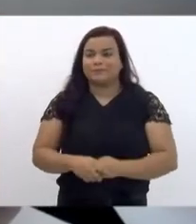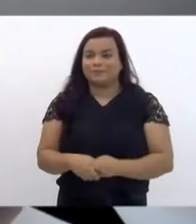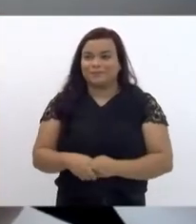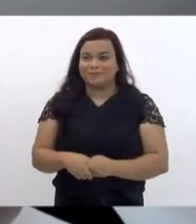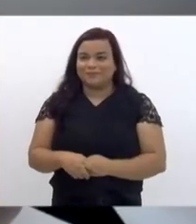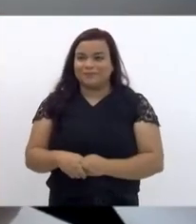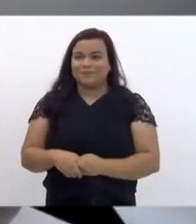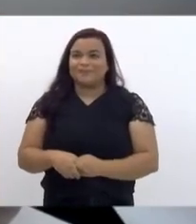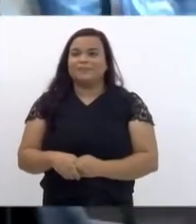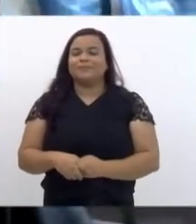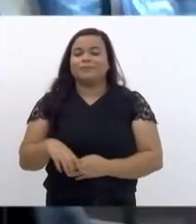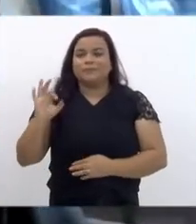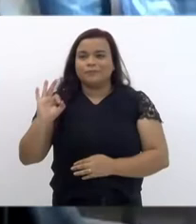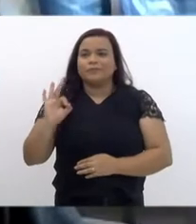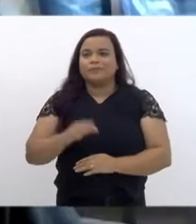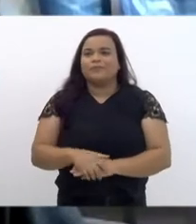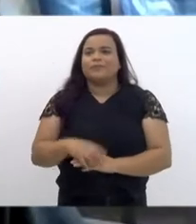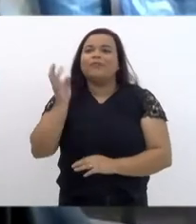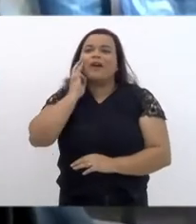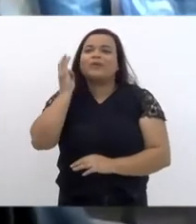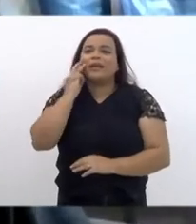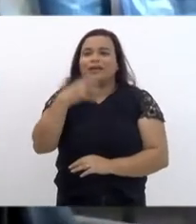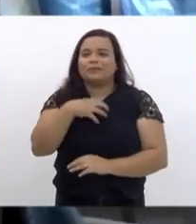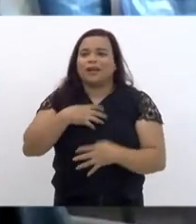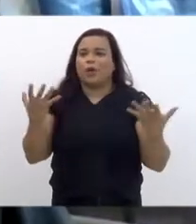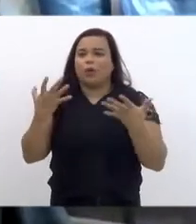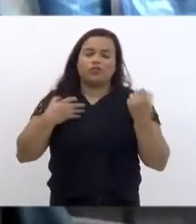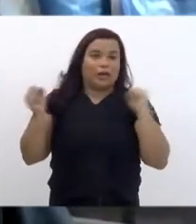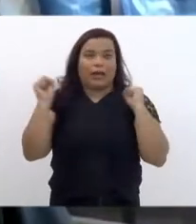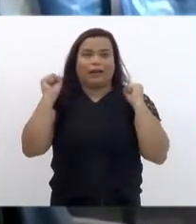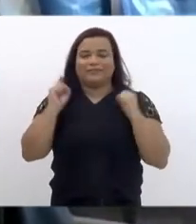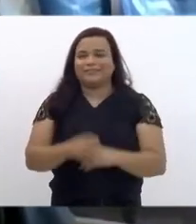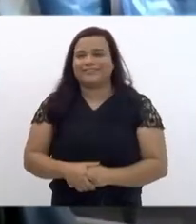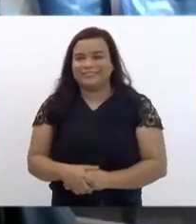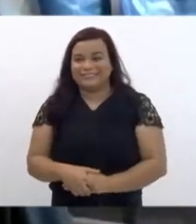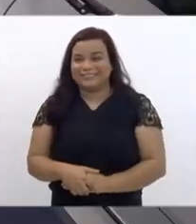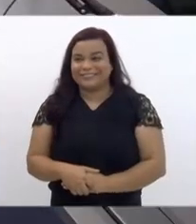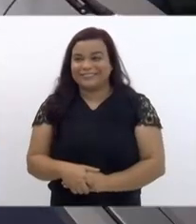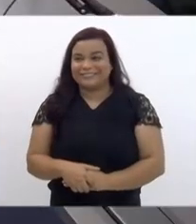Pronto, o Valdec está hoje daquele jeito, está atacado.